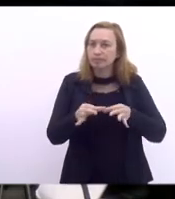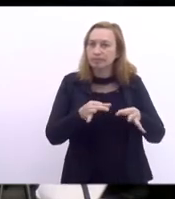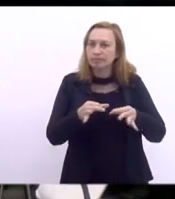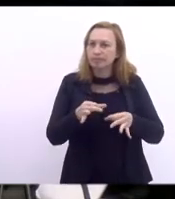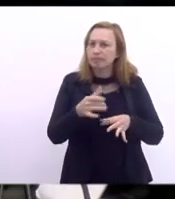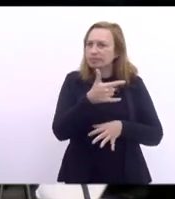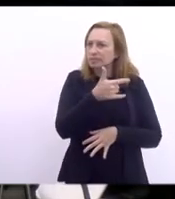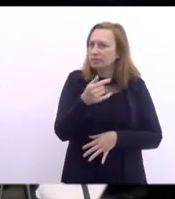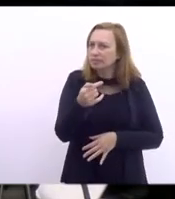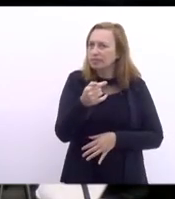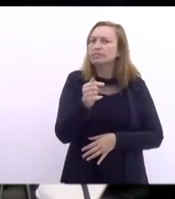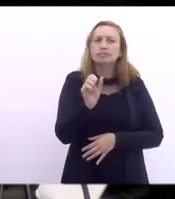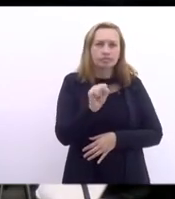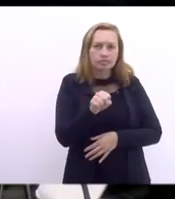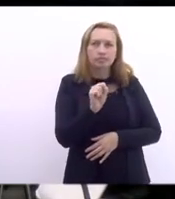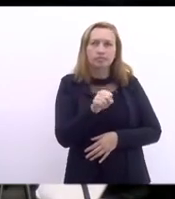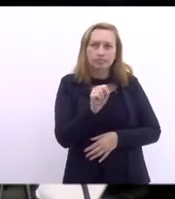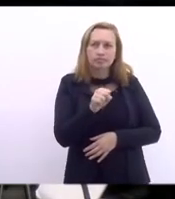7